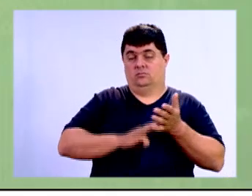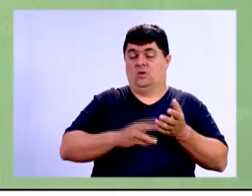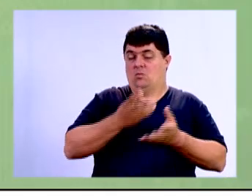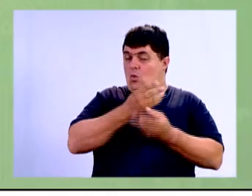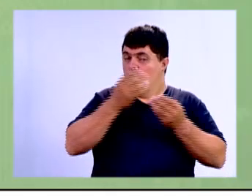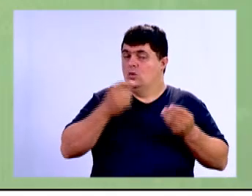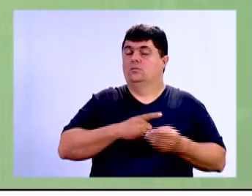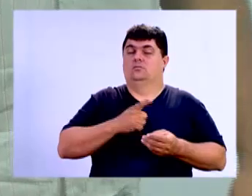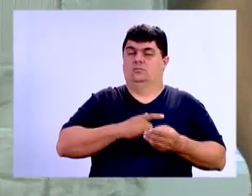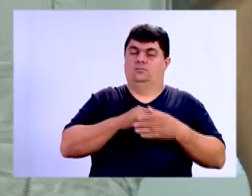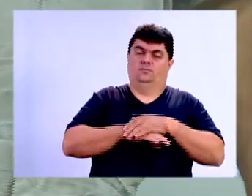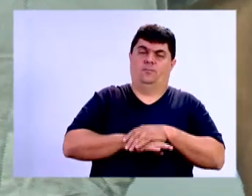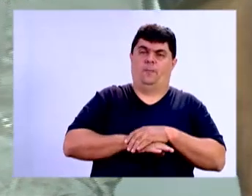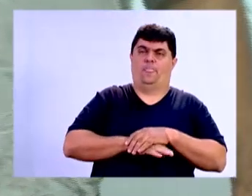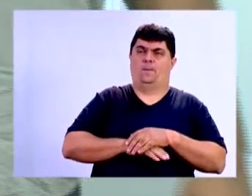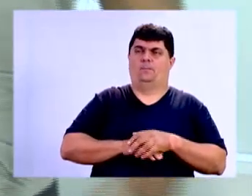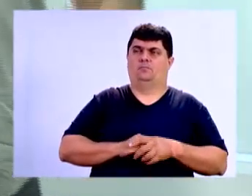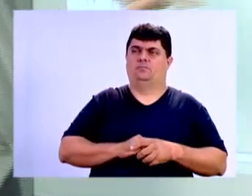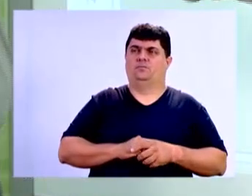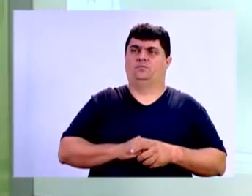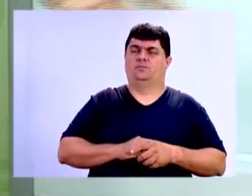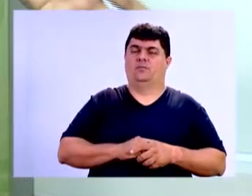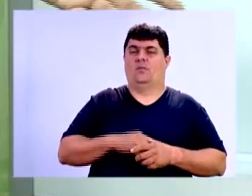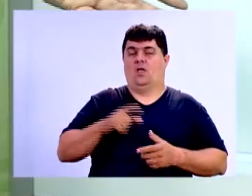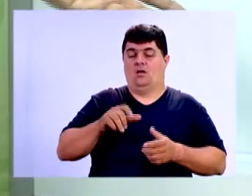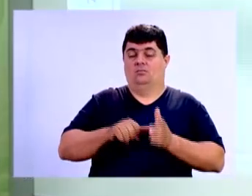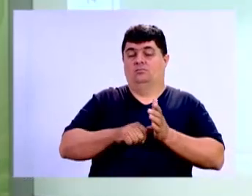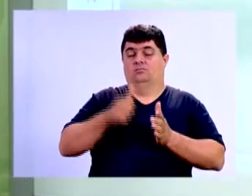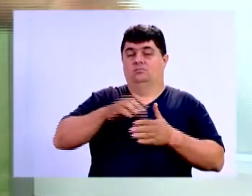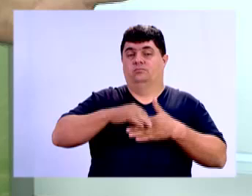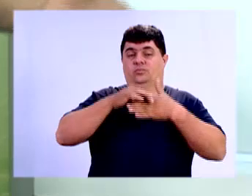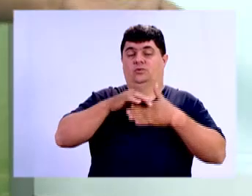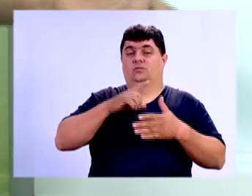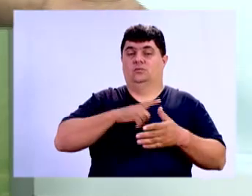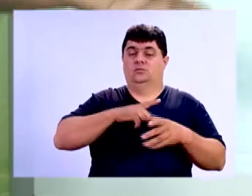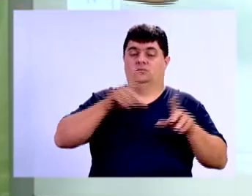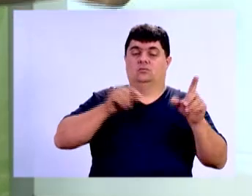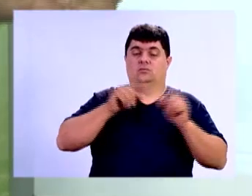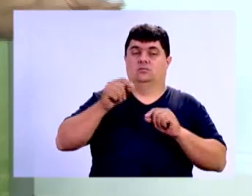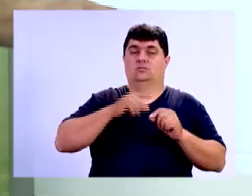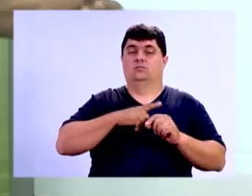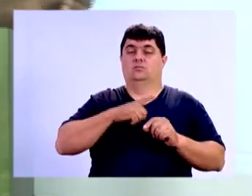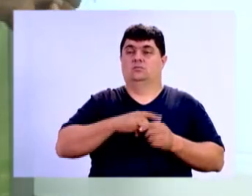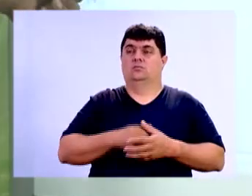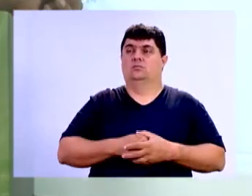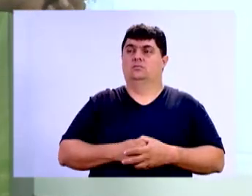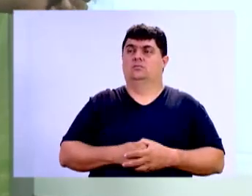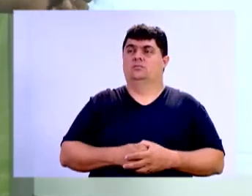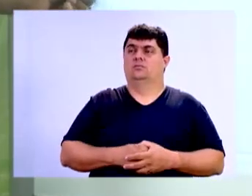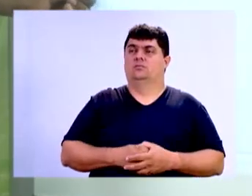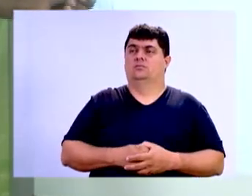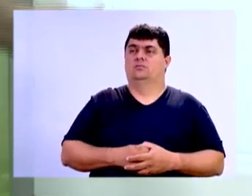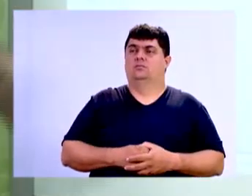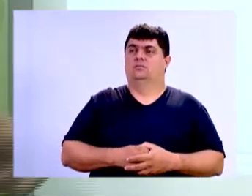muitos métodos, tá, gente? Esses são os principais que a gente definiu aí no nosso iterator.